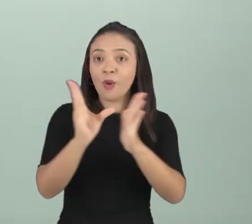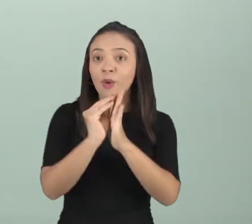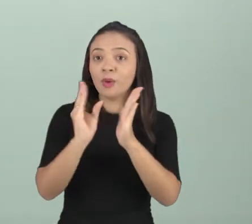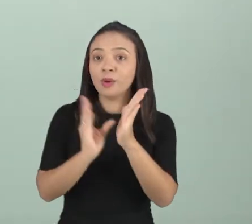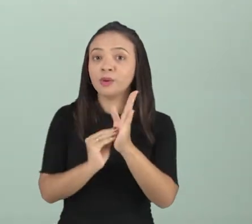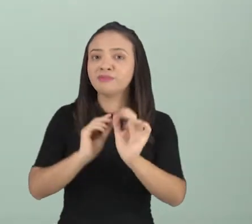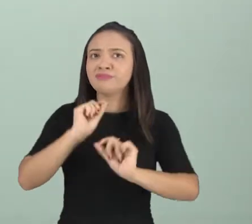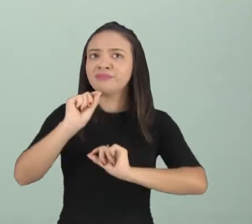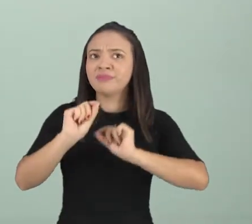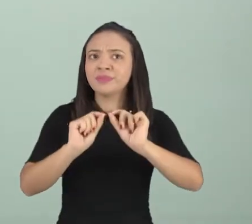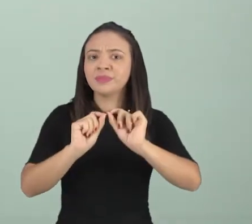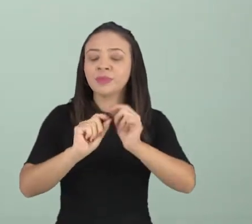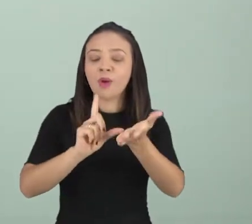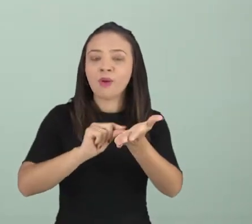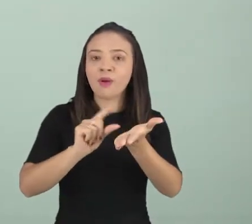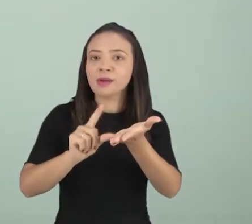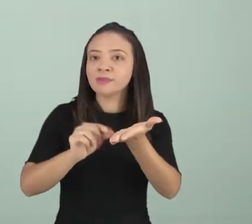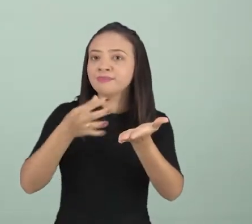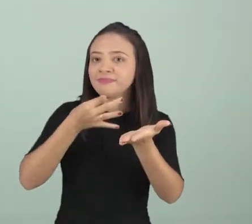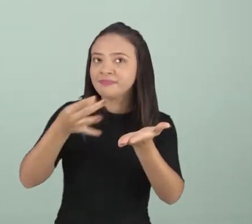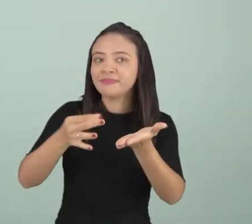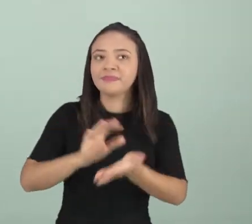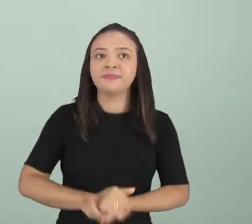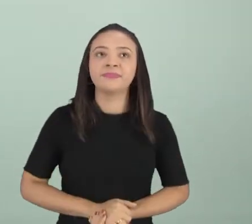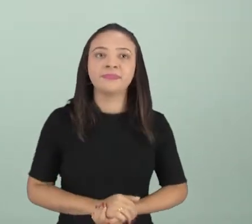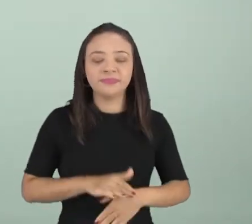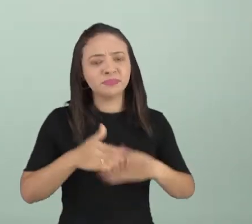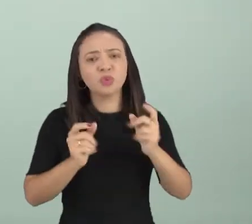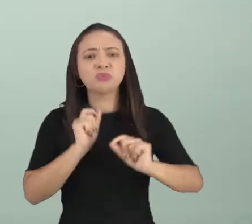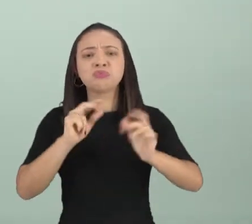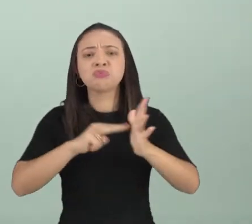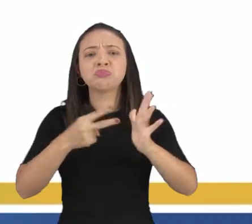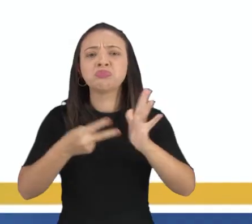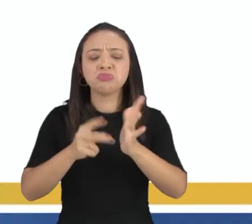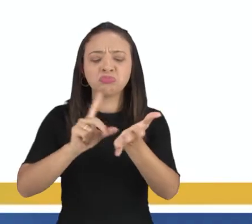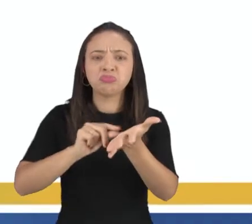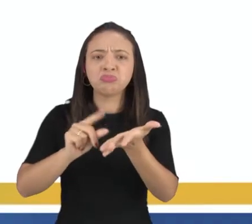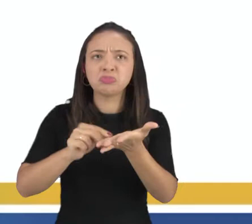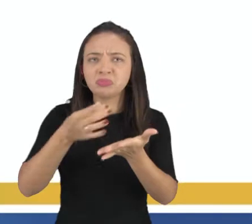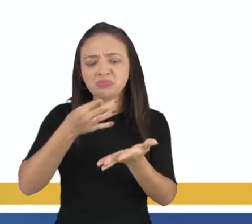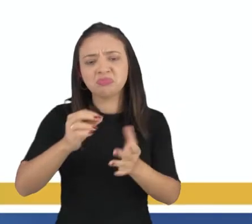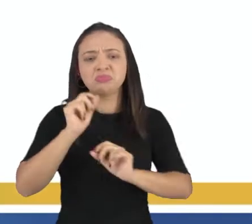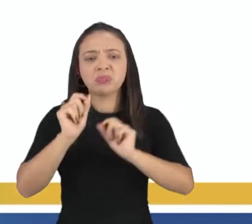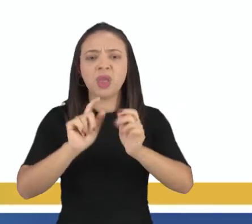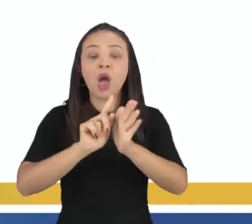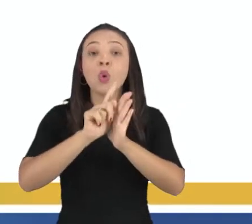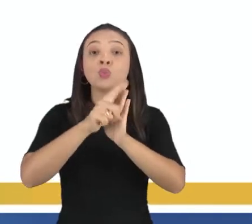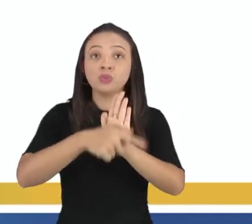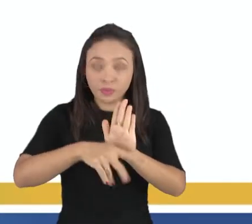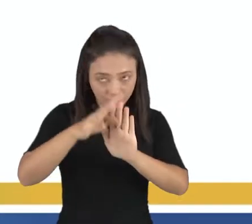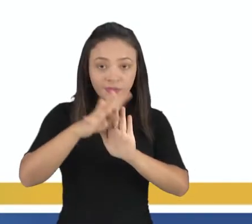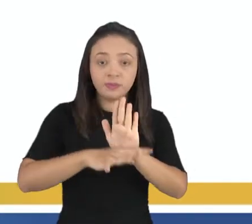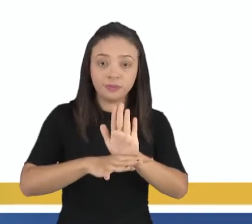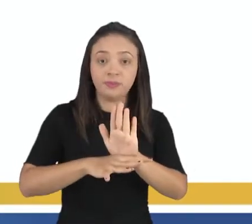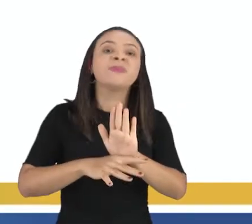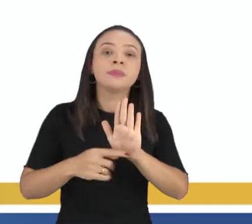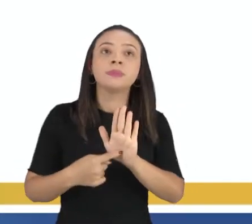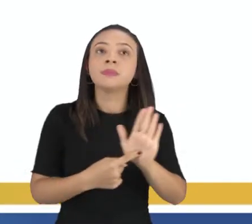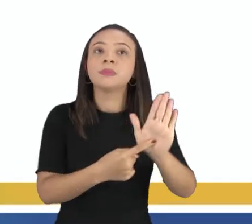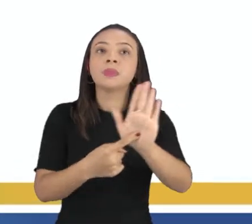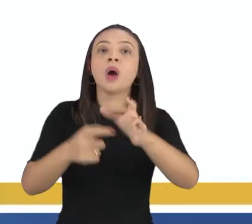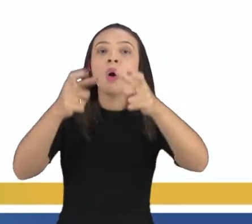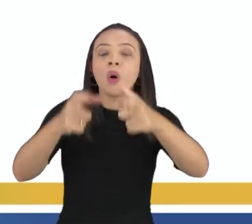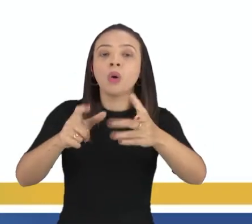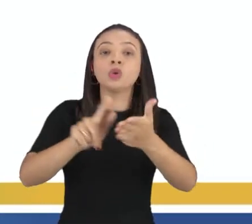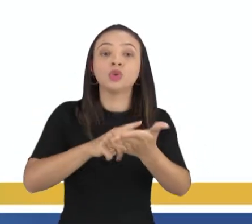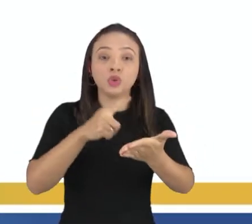é artigo de opinião. Vamos lá. O que é artigo de opinião? Ele é um gênero textual publicado normalmente